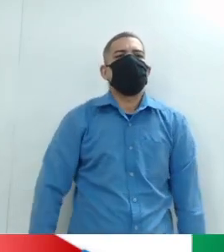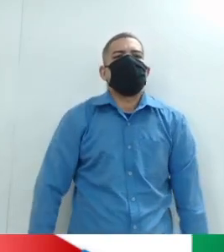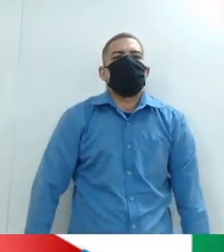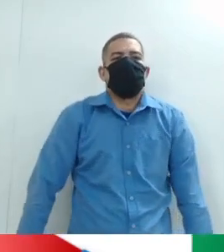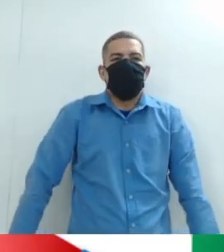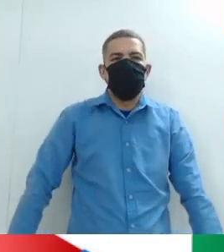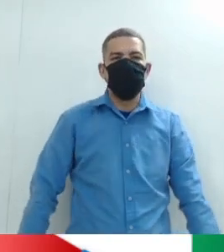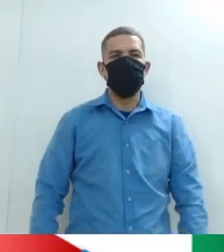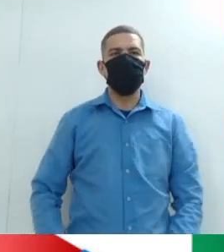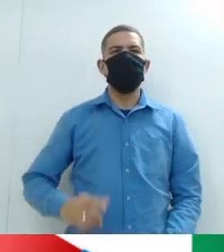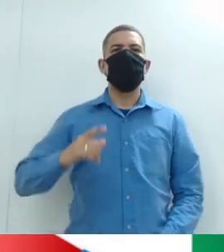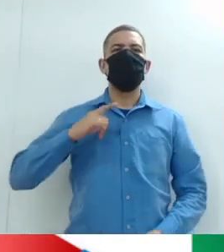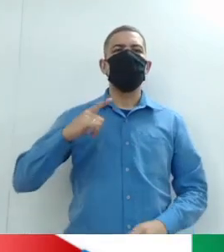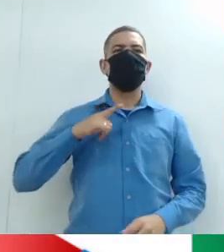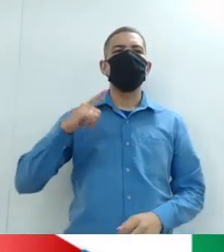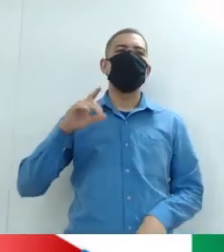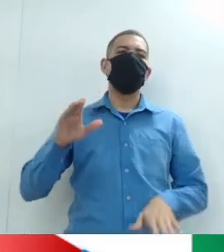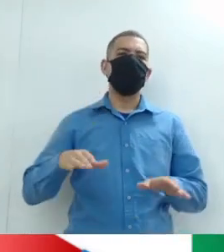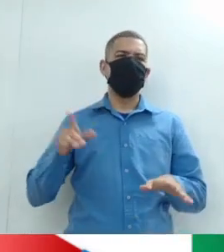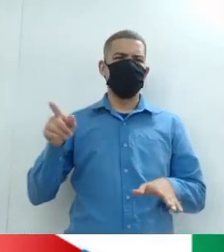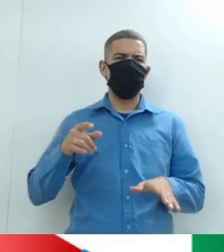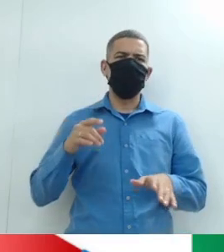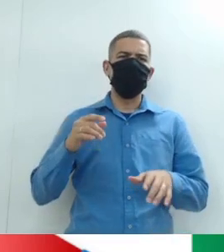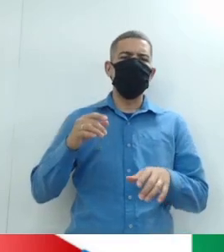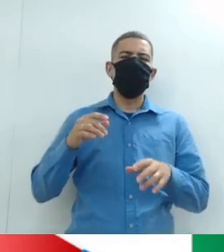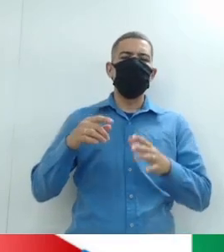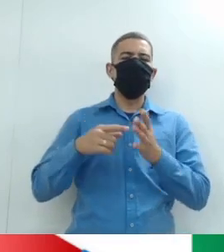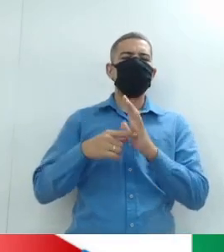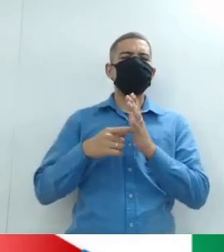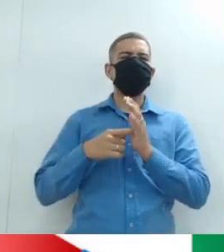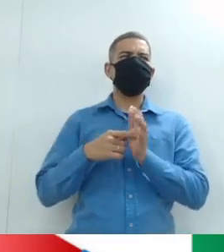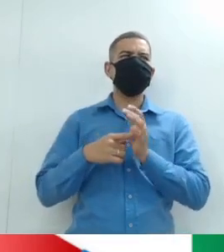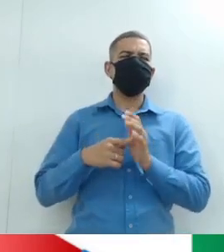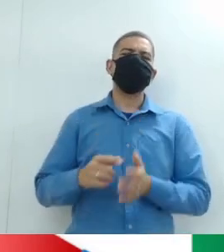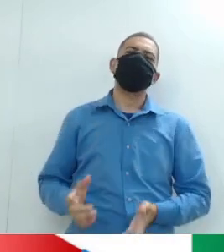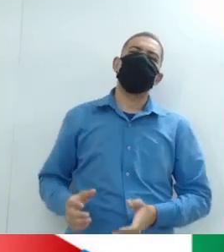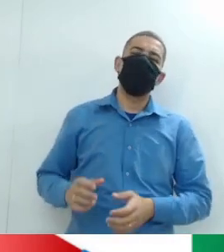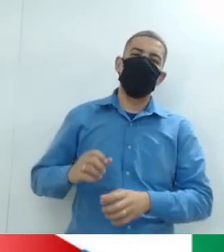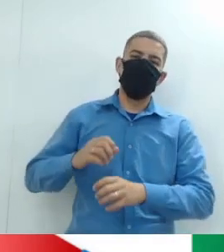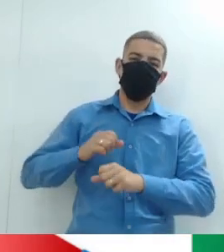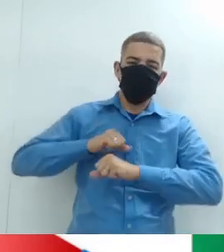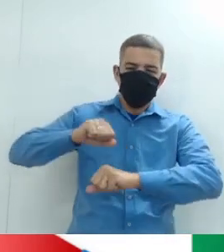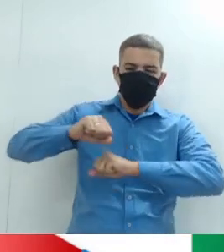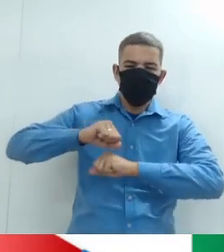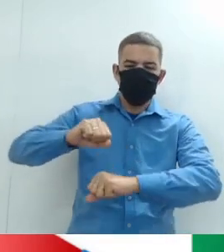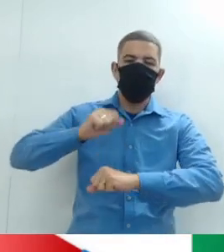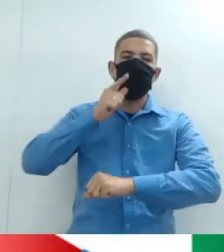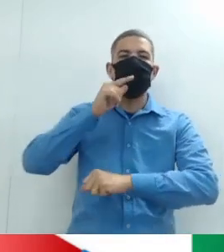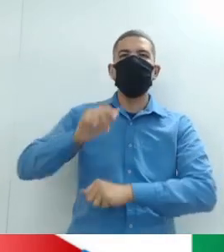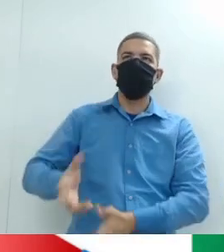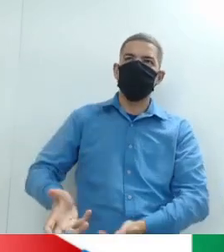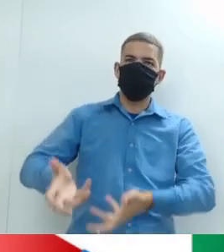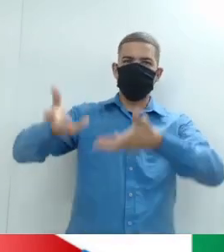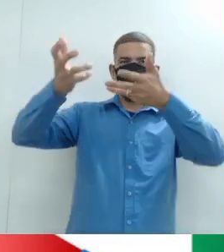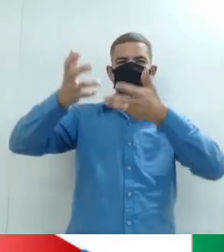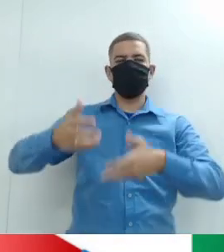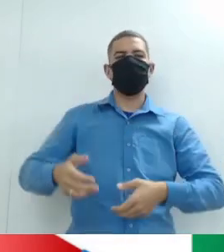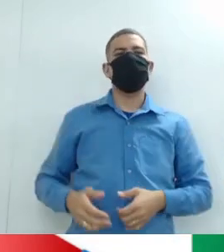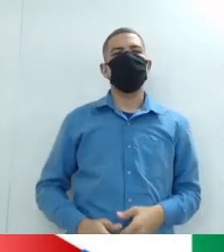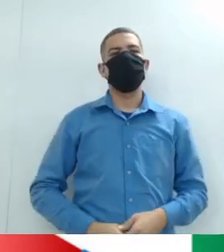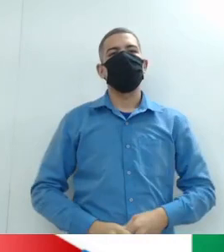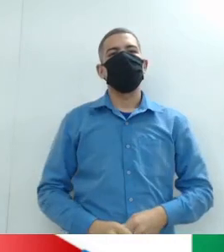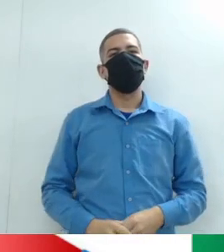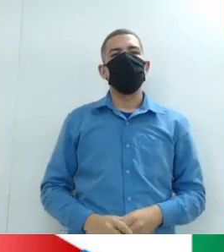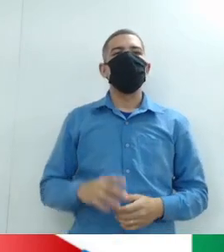subterrâneas, aí tem uma bomba que vai forçar essa água a sair nos canos da nossa residência, tá?